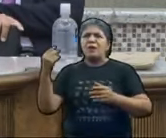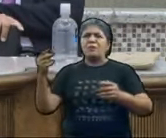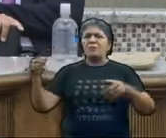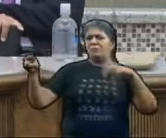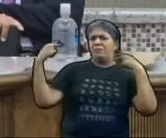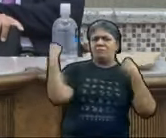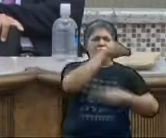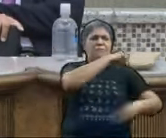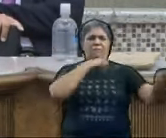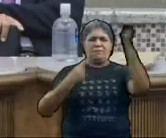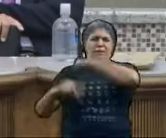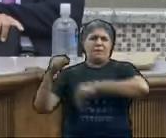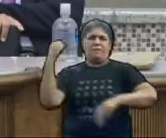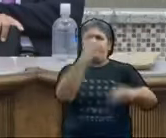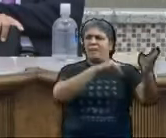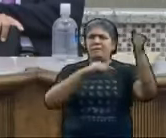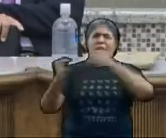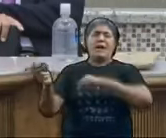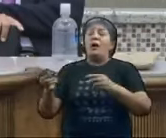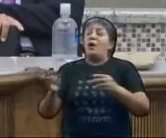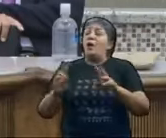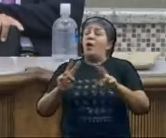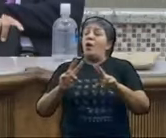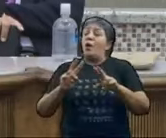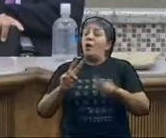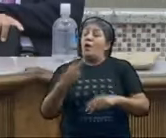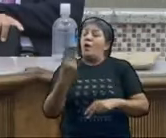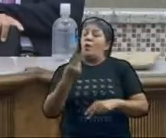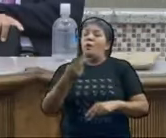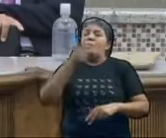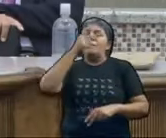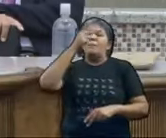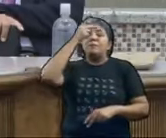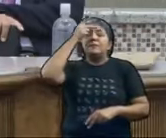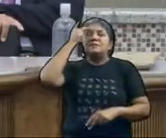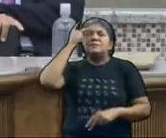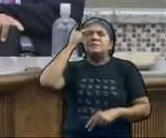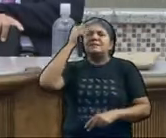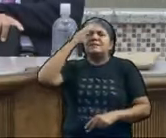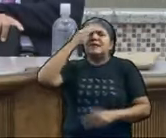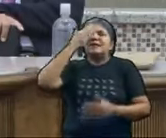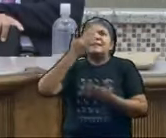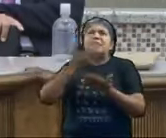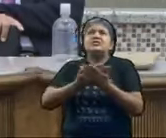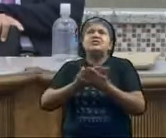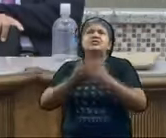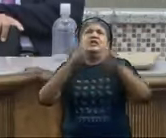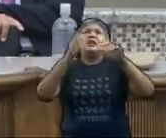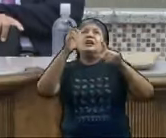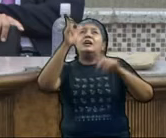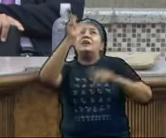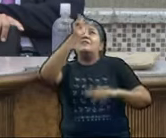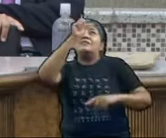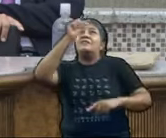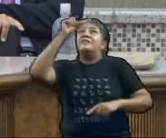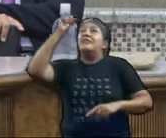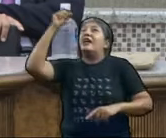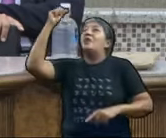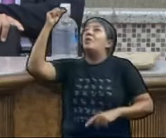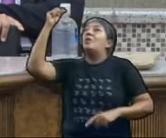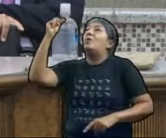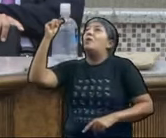dos astros. Vocês veem isto constantemente. E esse grupo de pessoas são chamados